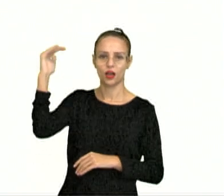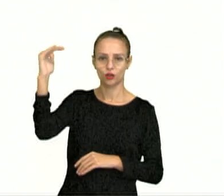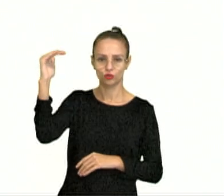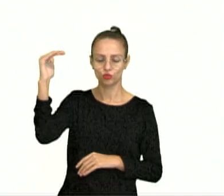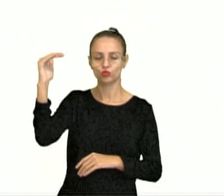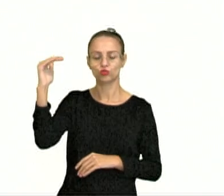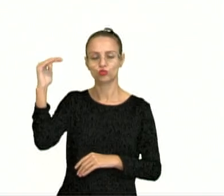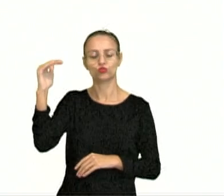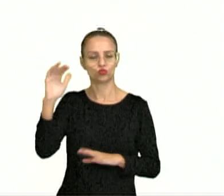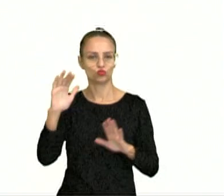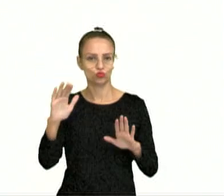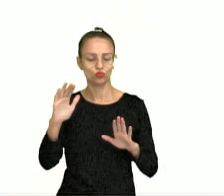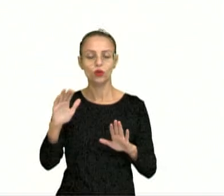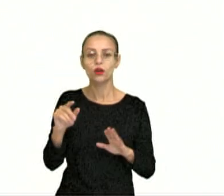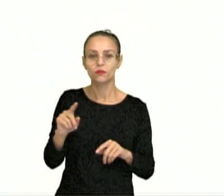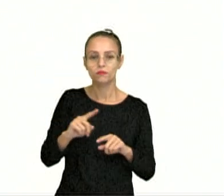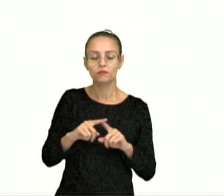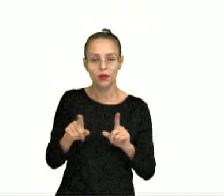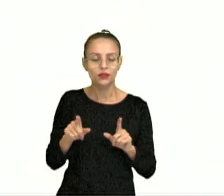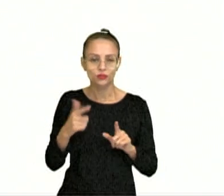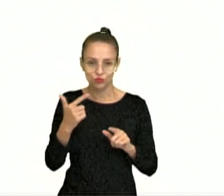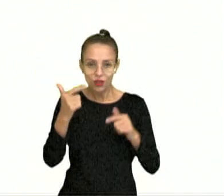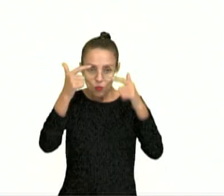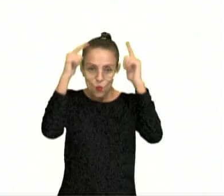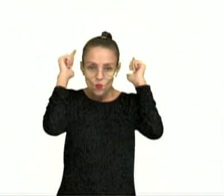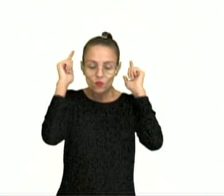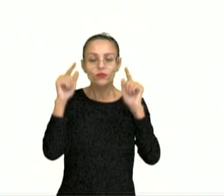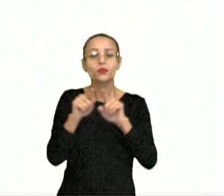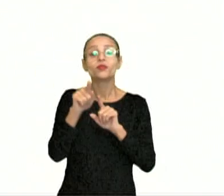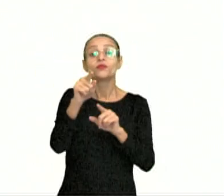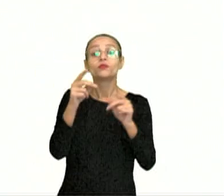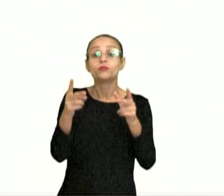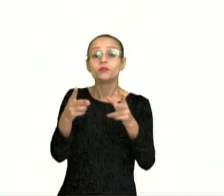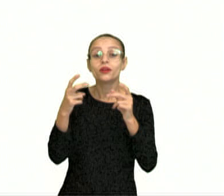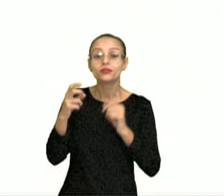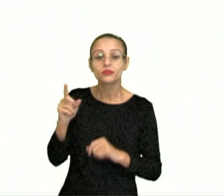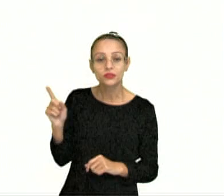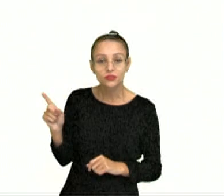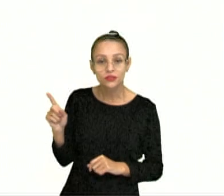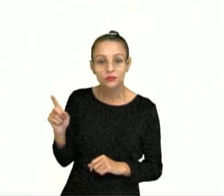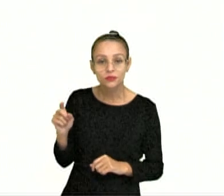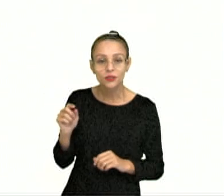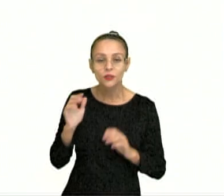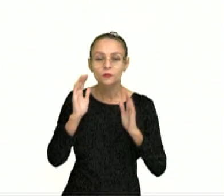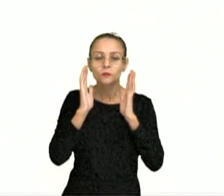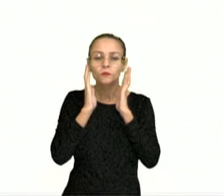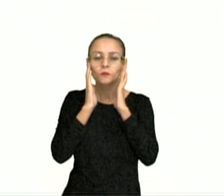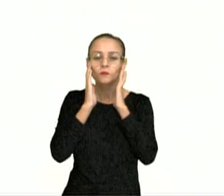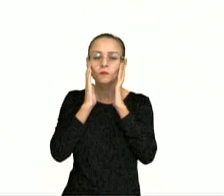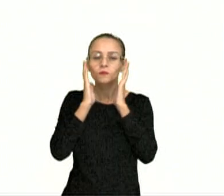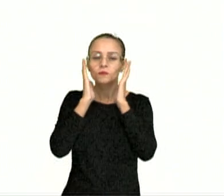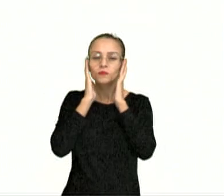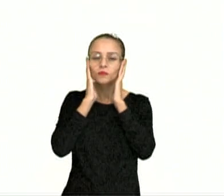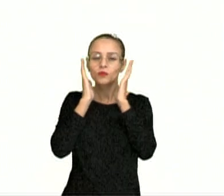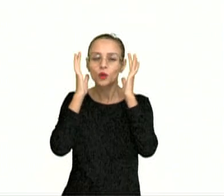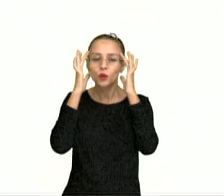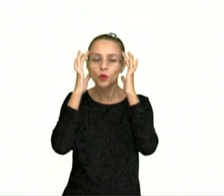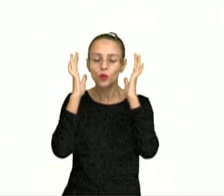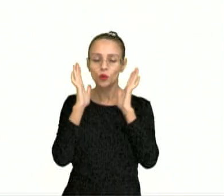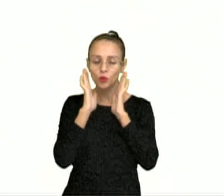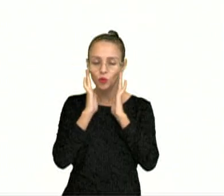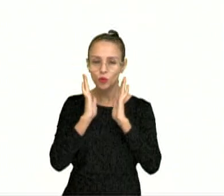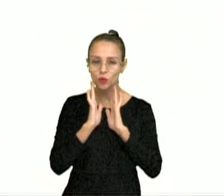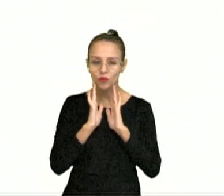nessa fase e não têm um cabelo, vocês perceberam talvez pelas rugas, pelo aspecto,